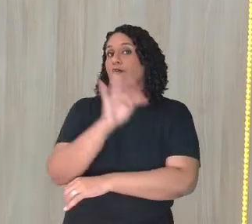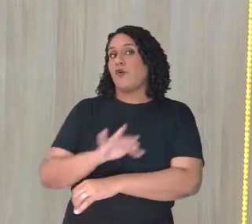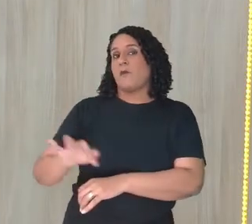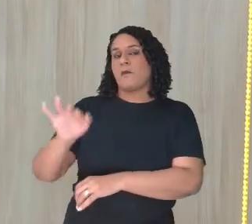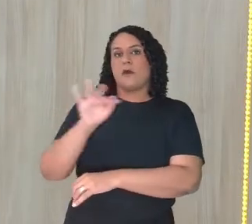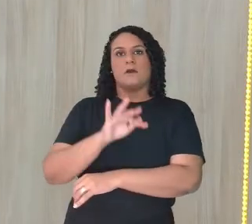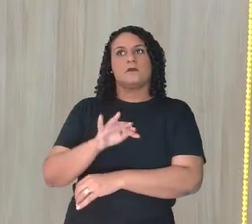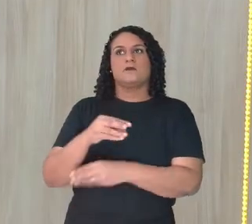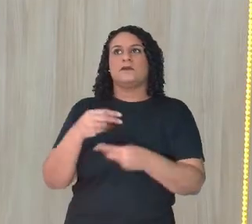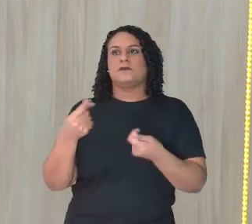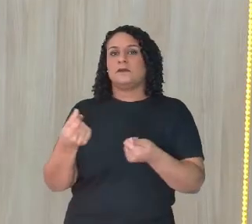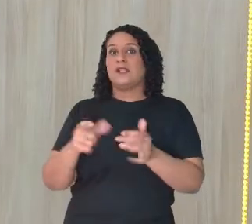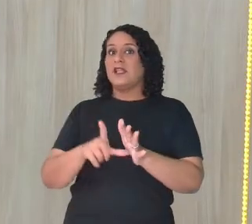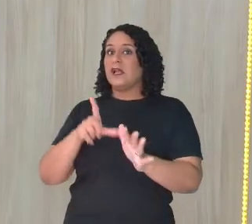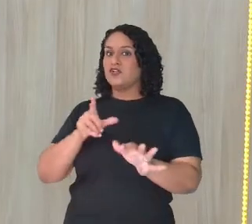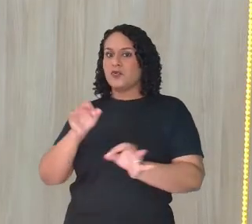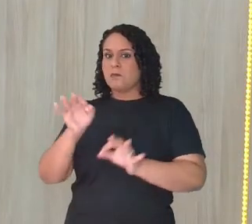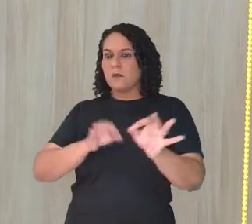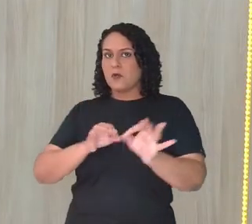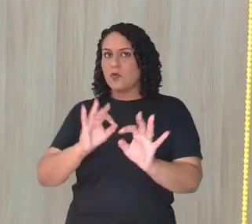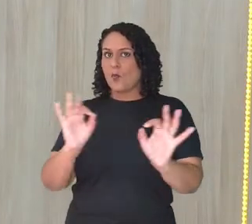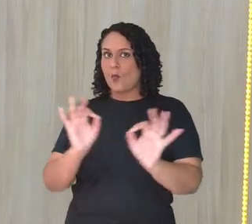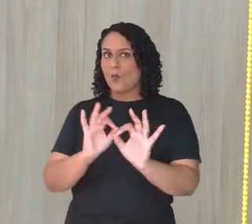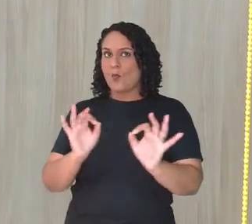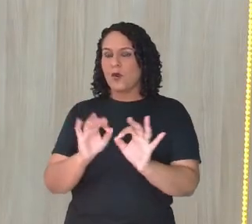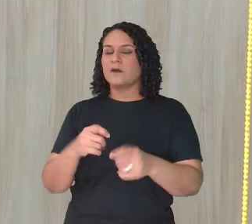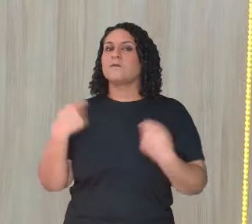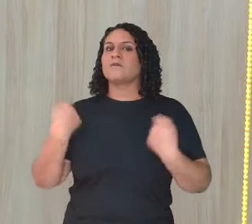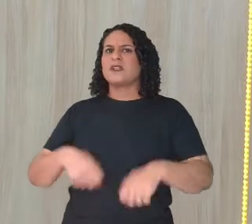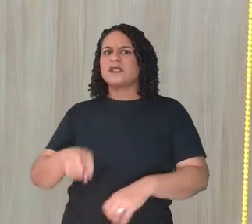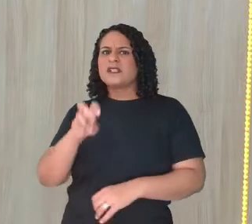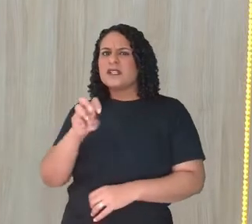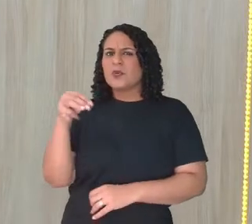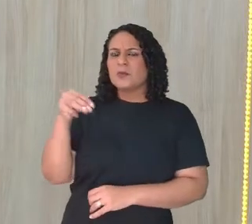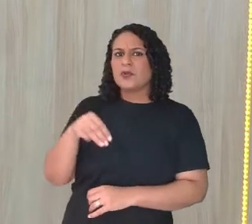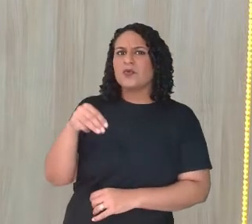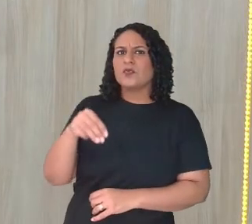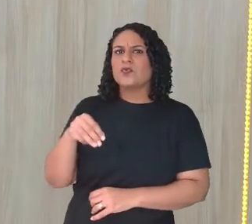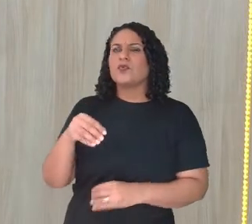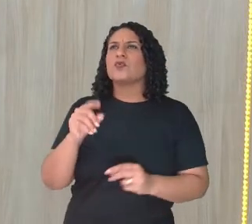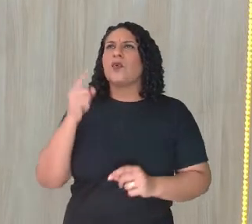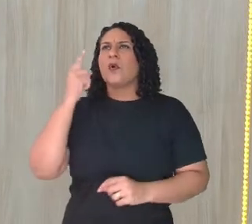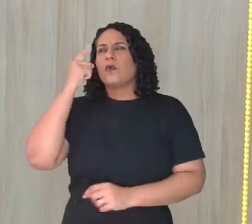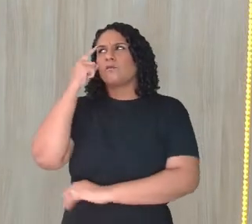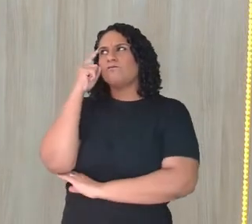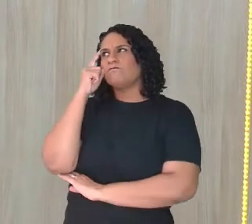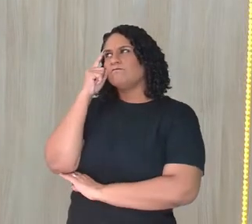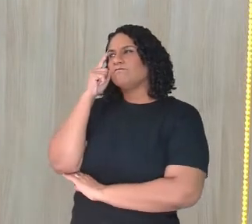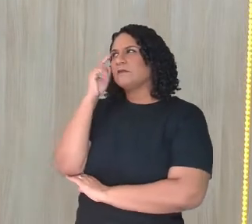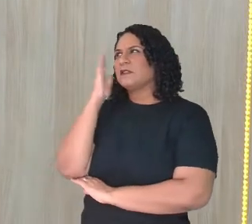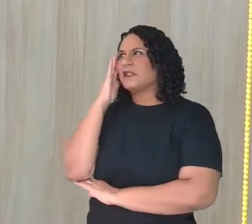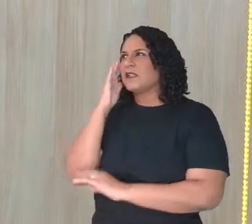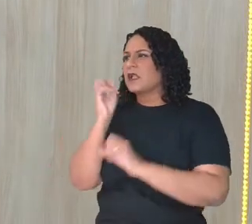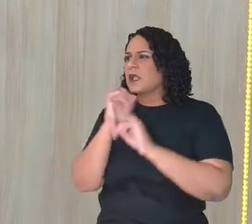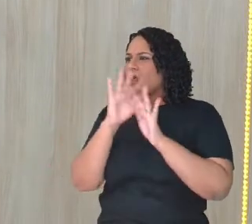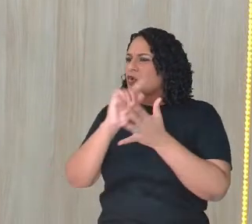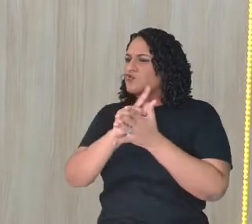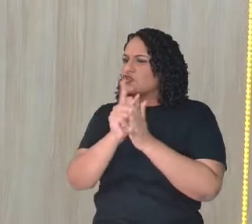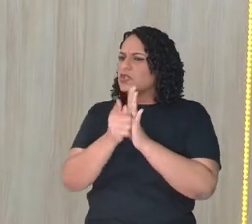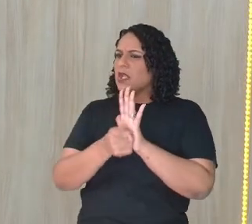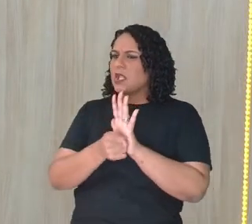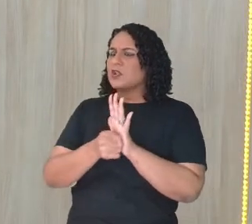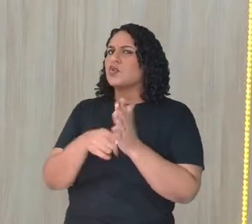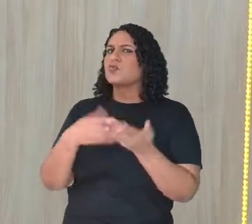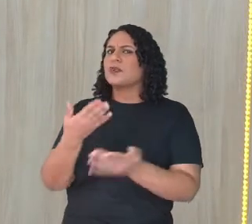eu não esteja preparada, eu preciso de pelo menos 5 minutos assim, ó, para na minha cabeça entender qual é o gênero que está